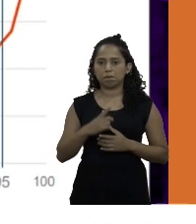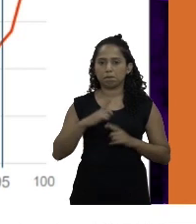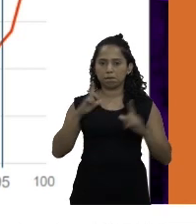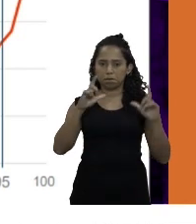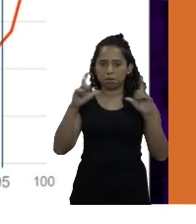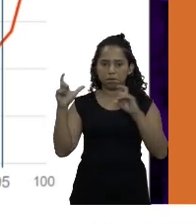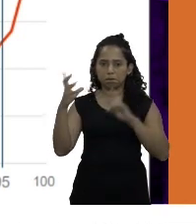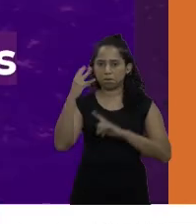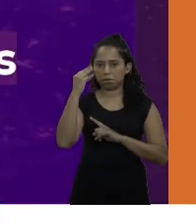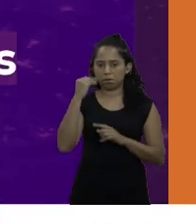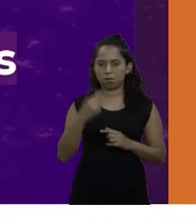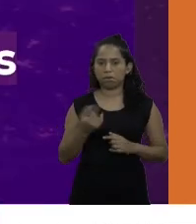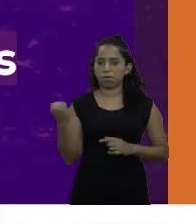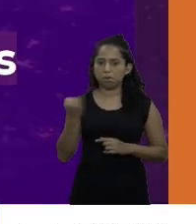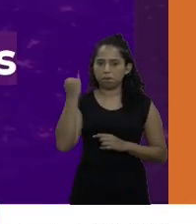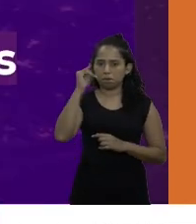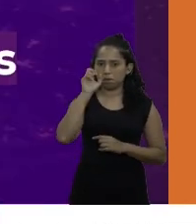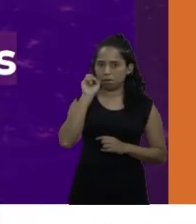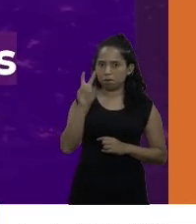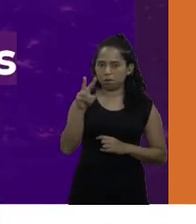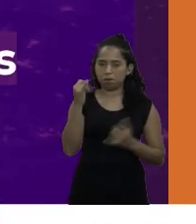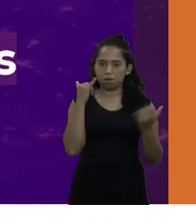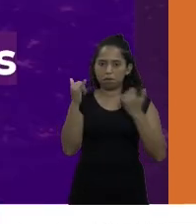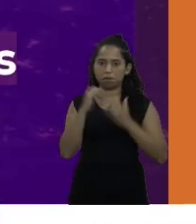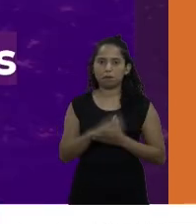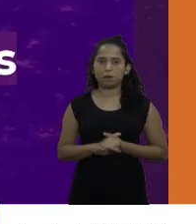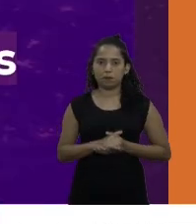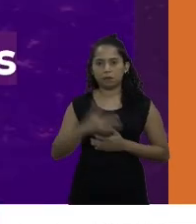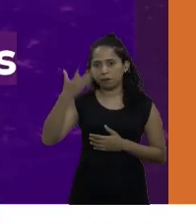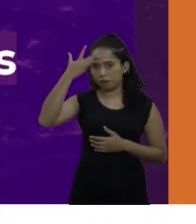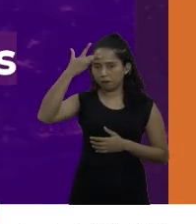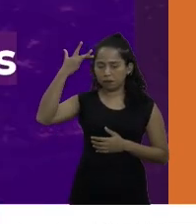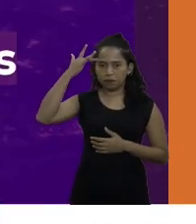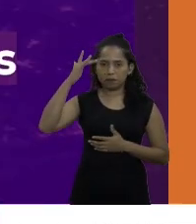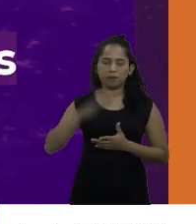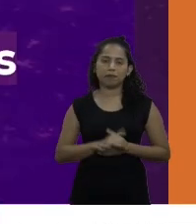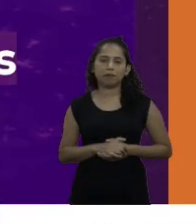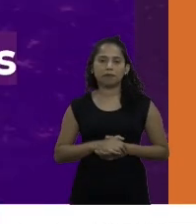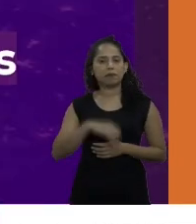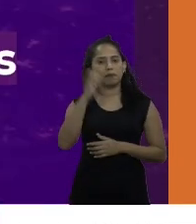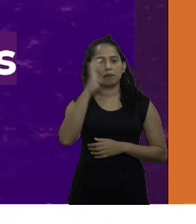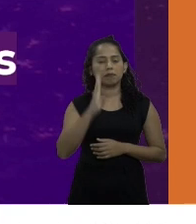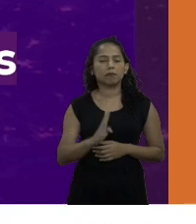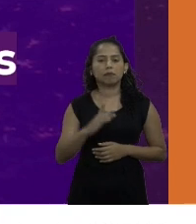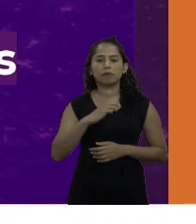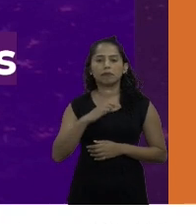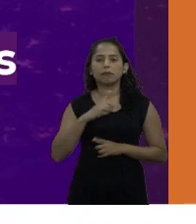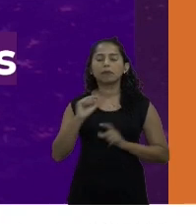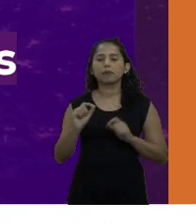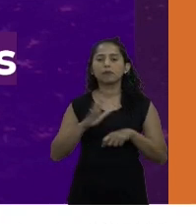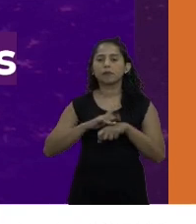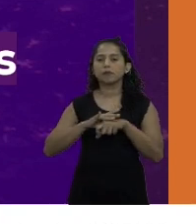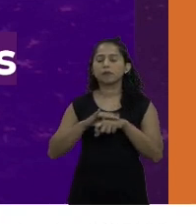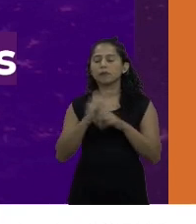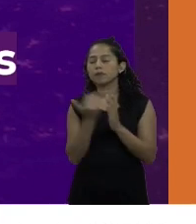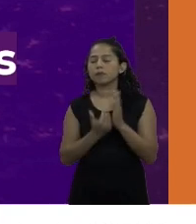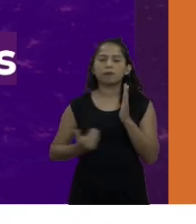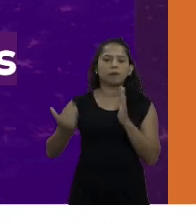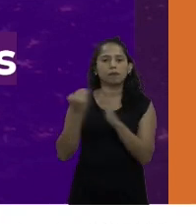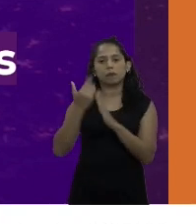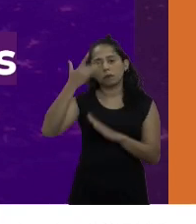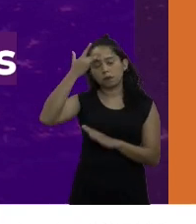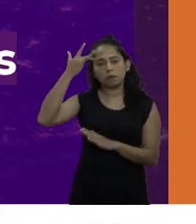é importante olhar esse dado. Saúde mental, o Brasil está entre os países com maior adoecimento mental no